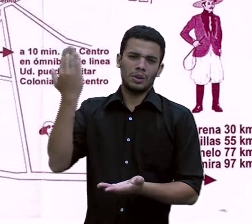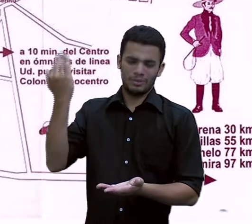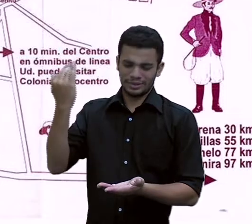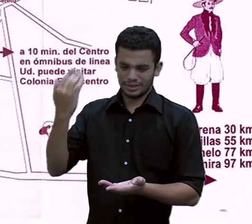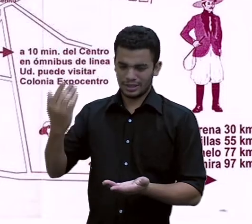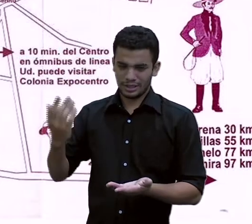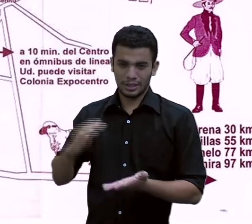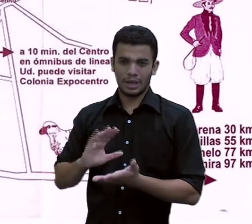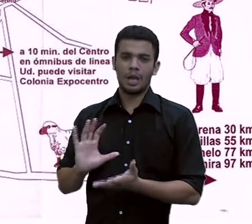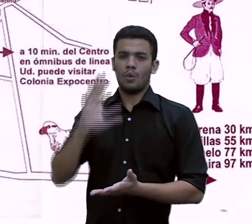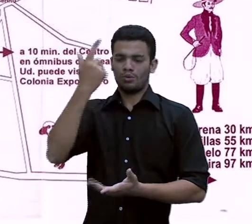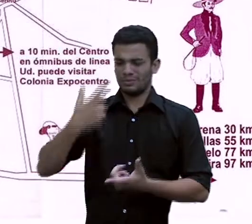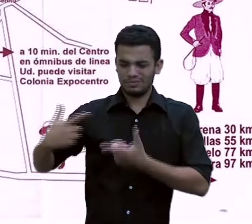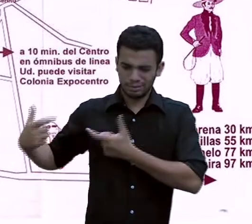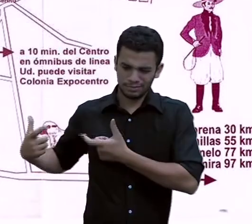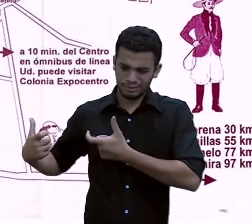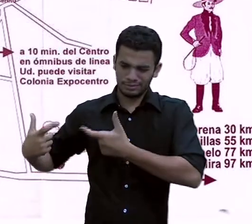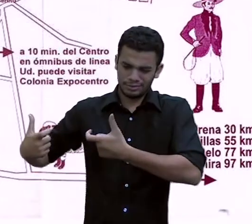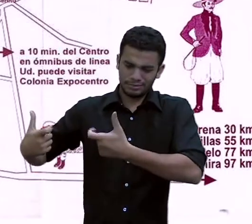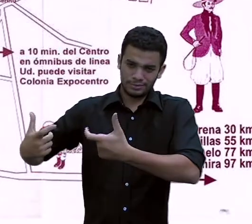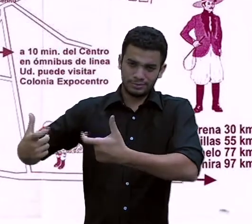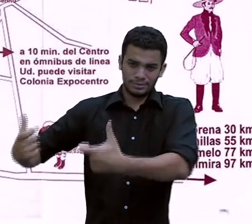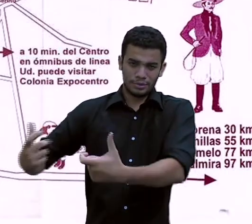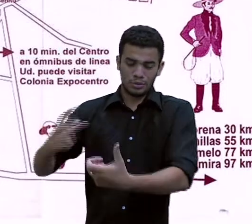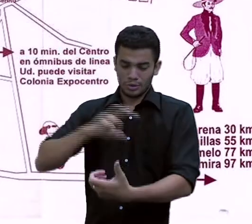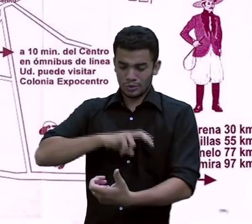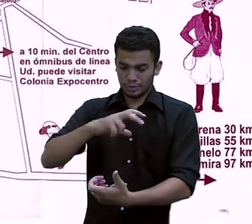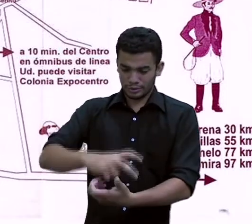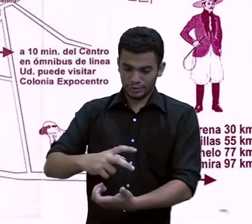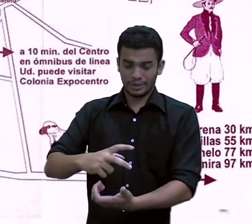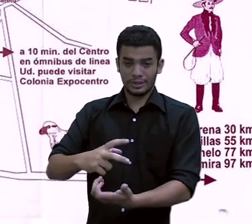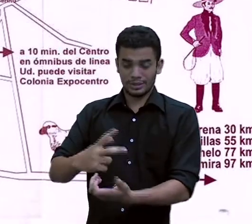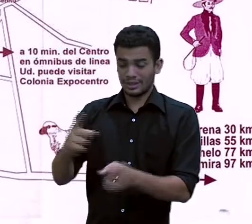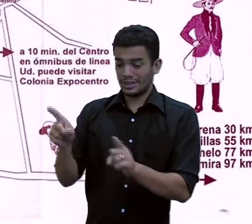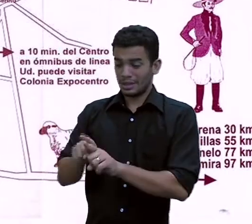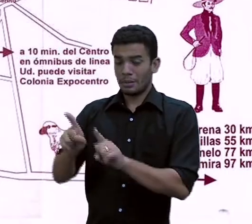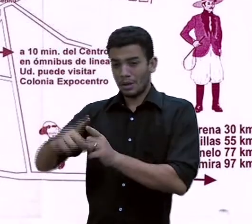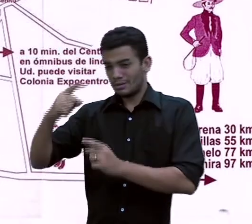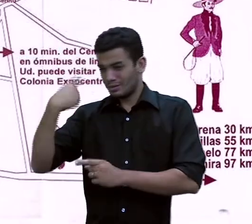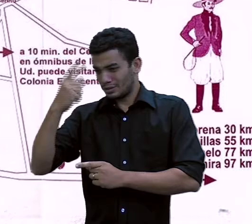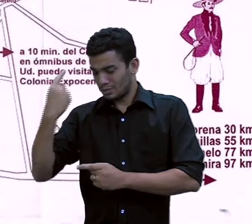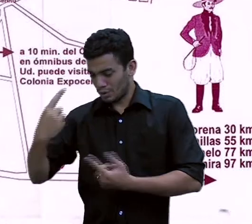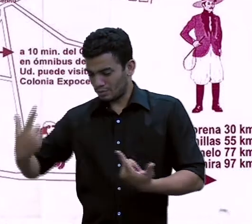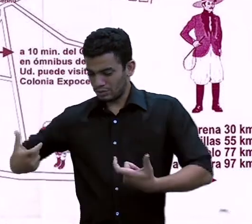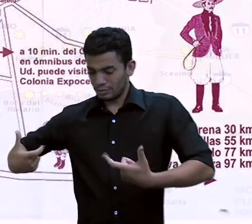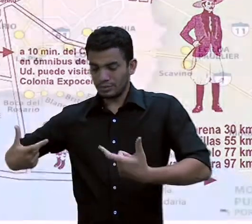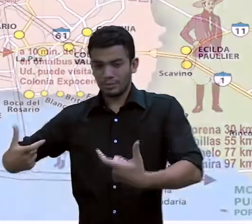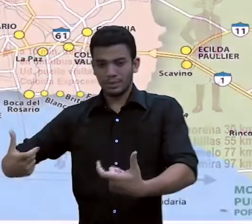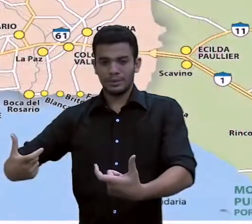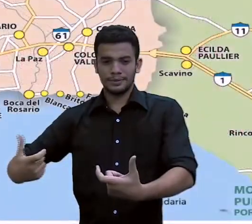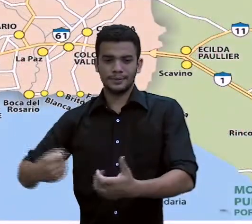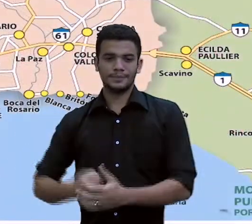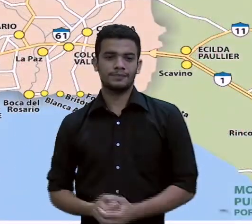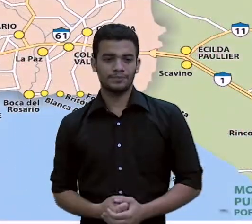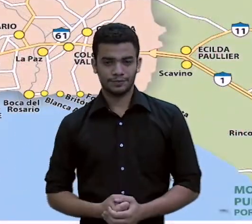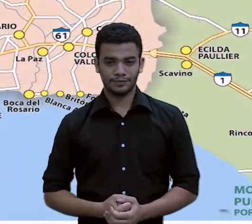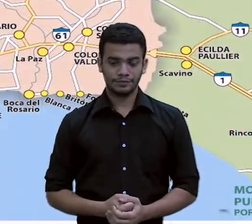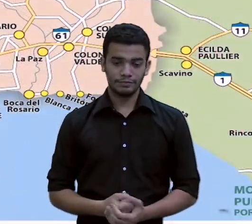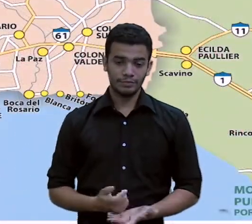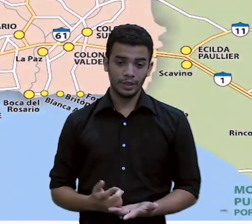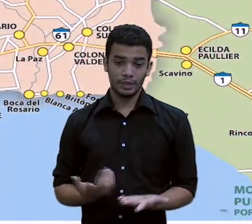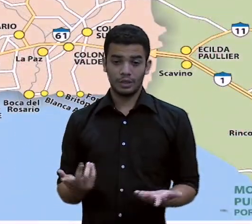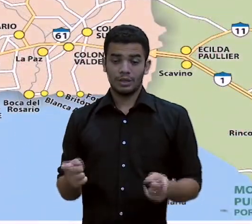é impressionante. Nos confins do Uruguai, às margens do estuário da Prata e apenas a